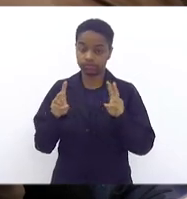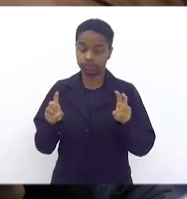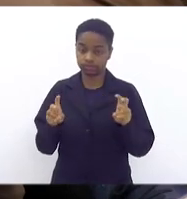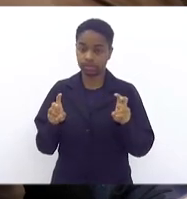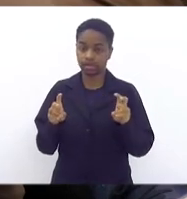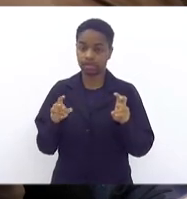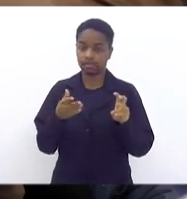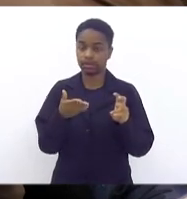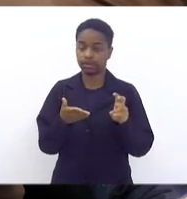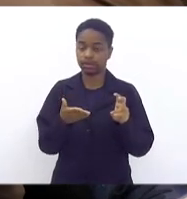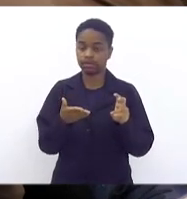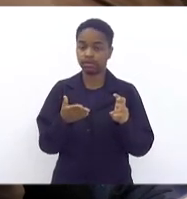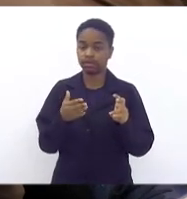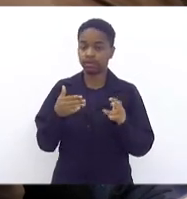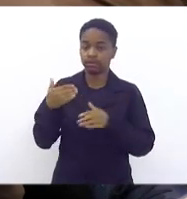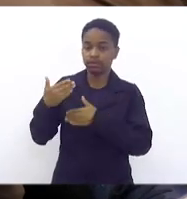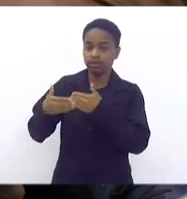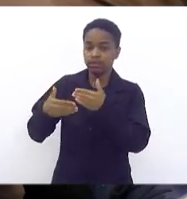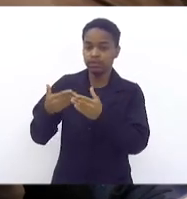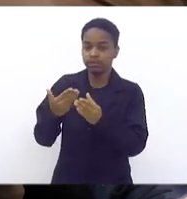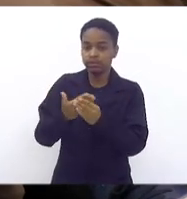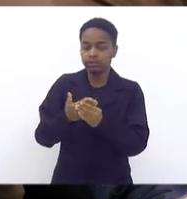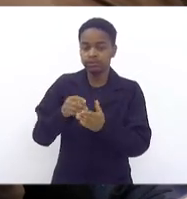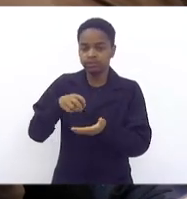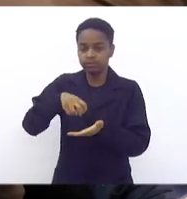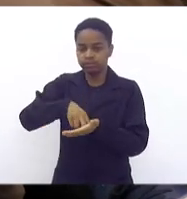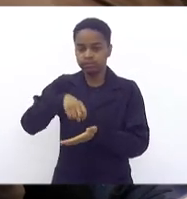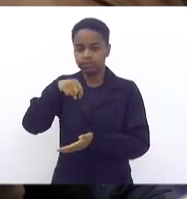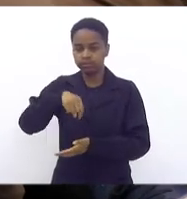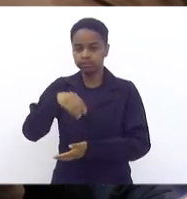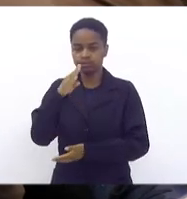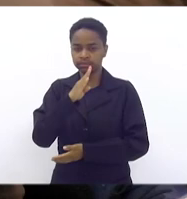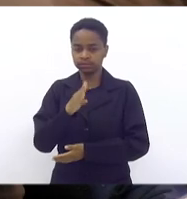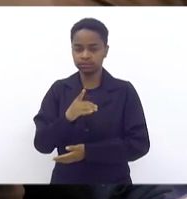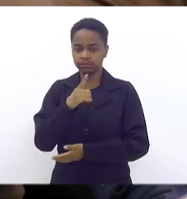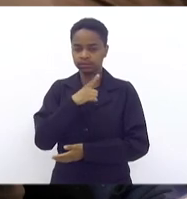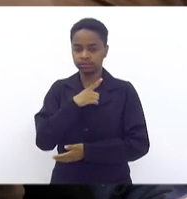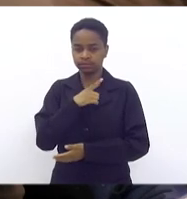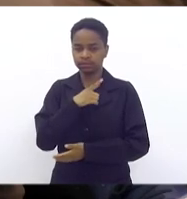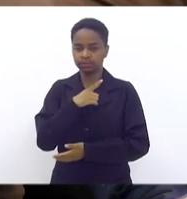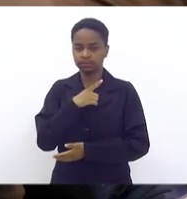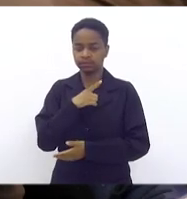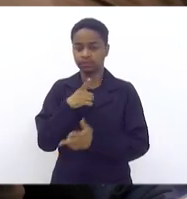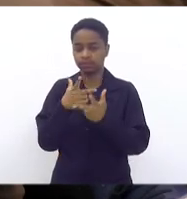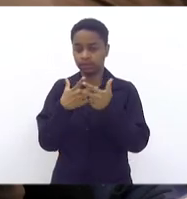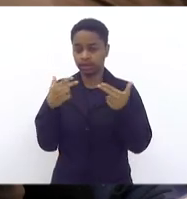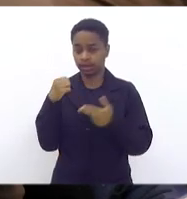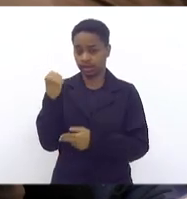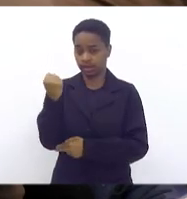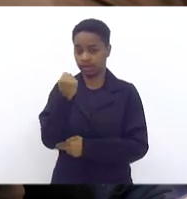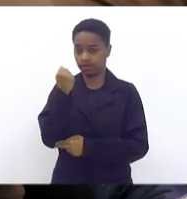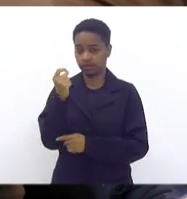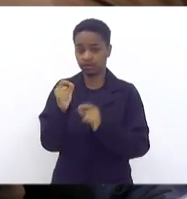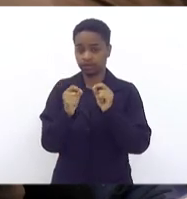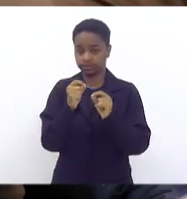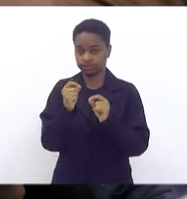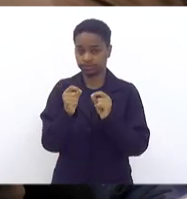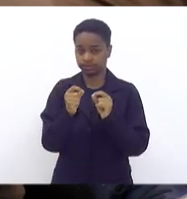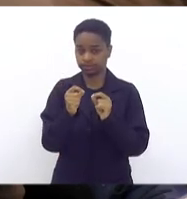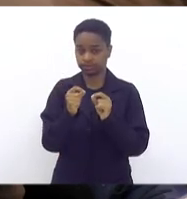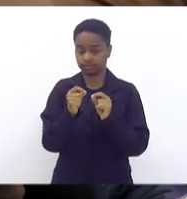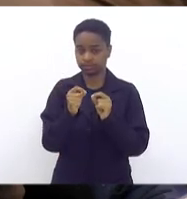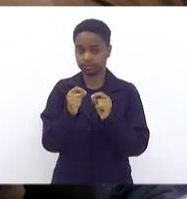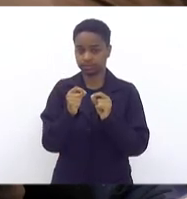o processo penal do Brasil de uma forma generalizada sofre de uma questão muito séria que é o